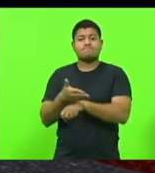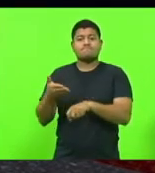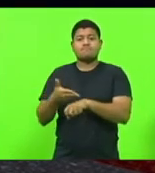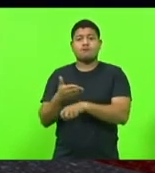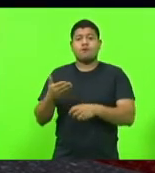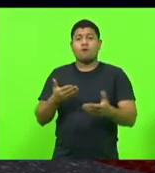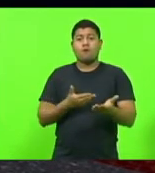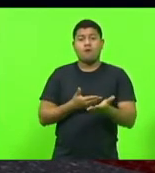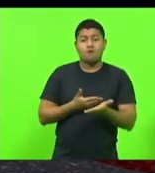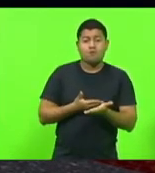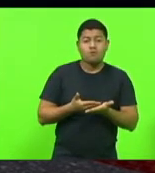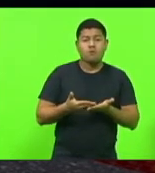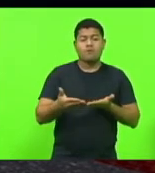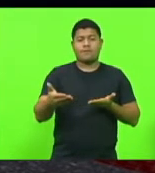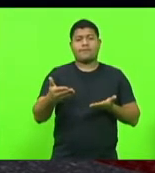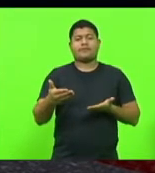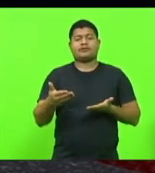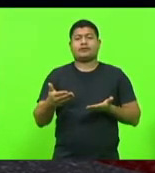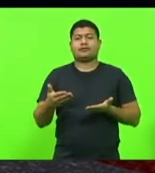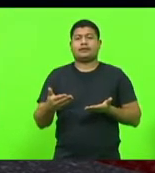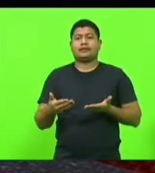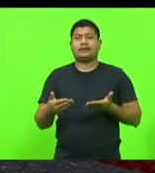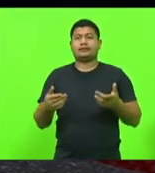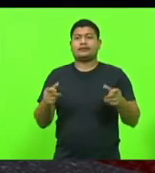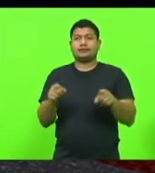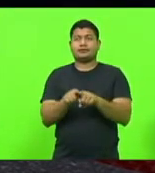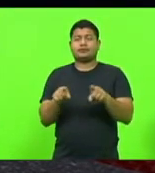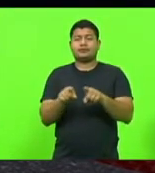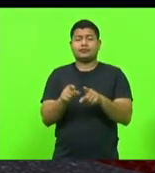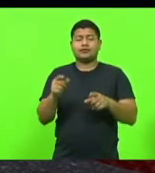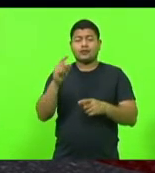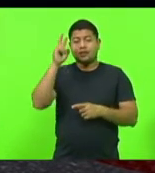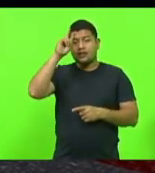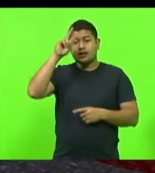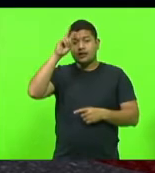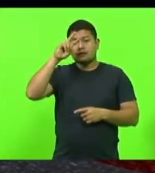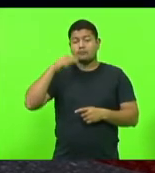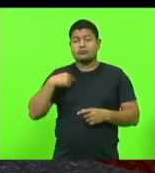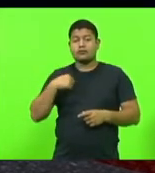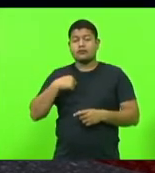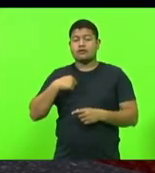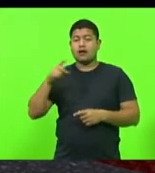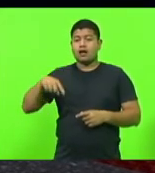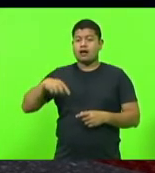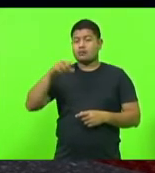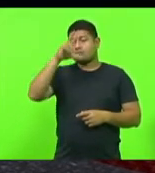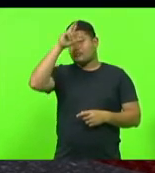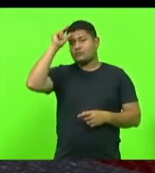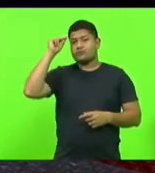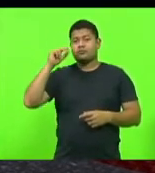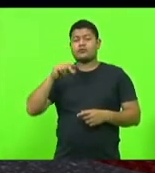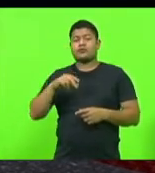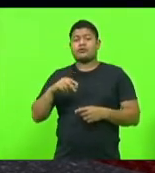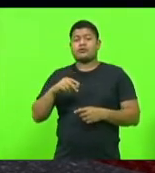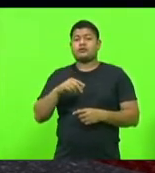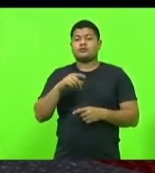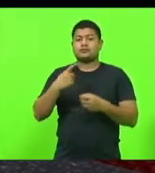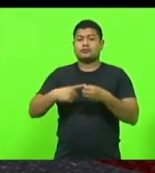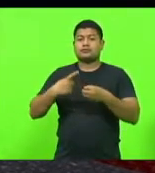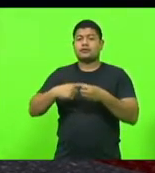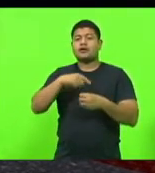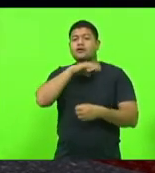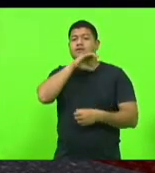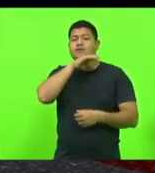seu início, inclusive na ocasião também como prefeito da cidade de Concórdia, onde fizemos